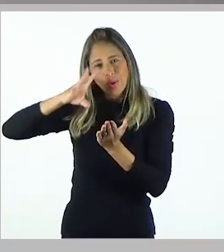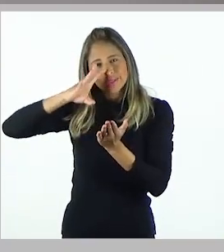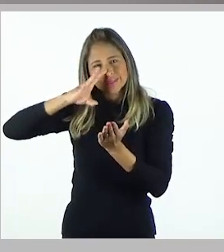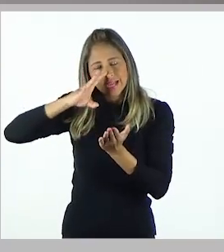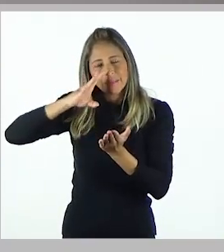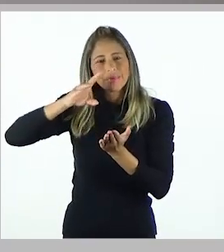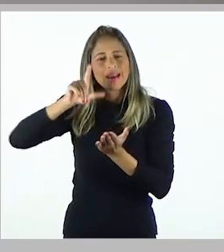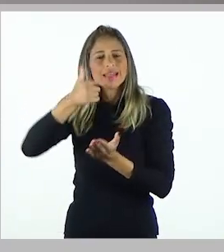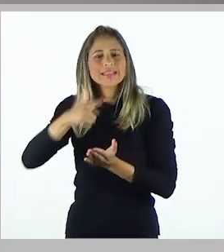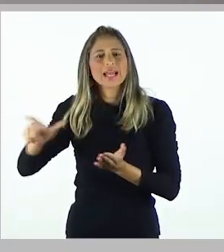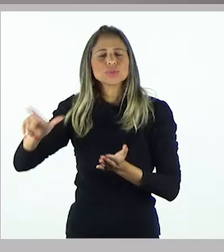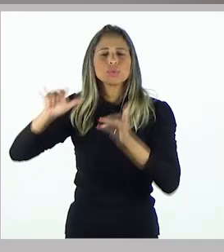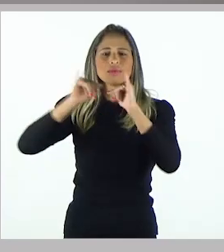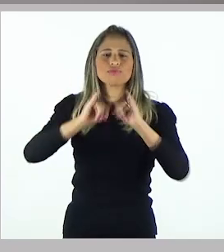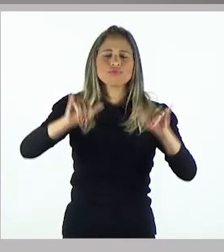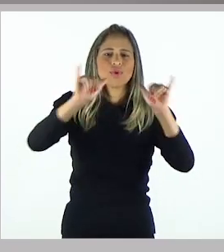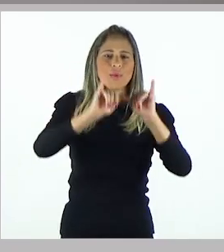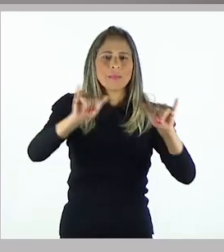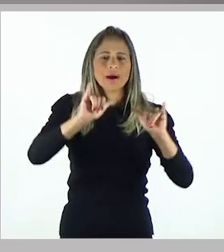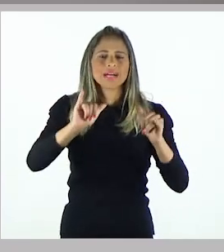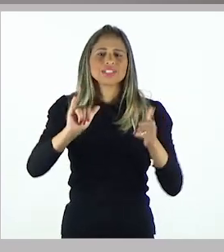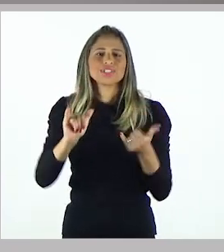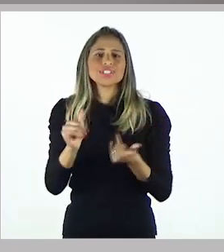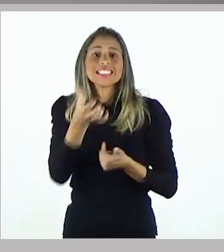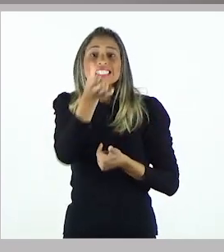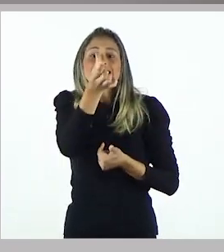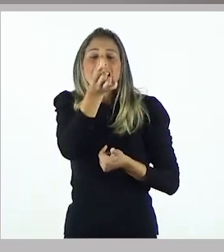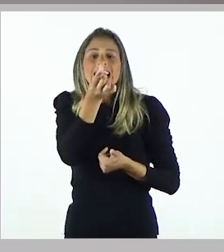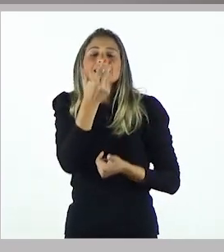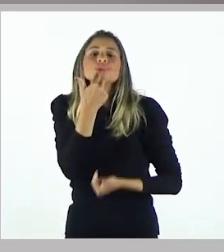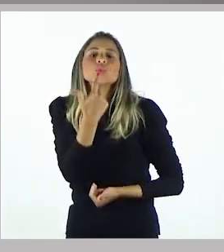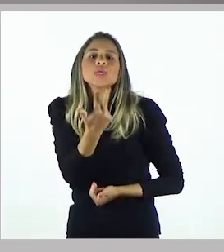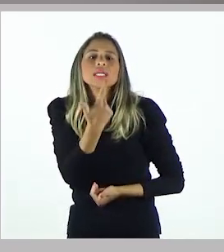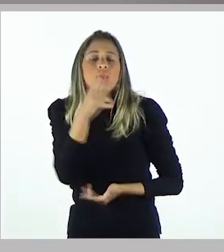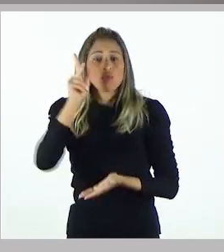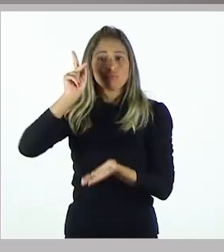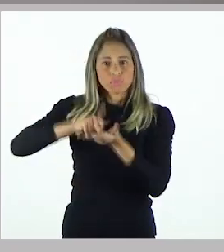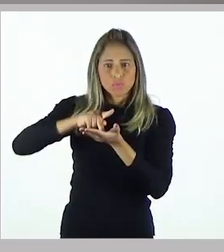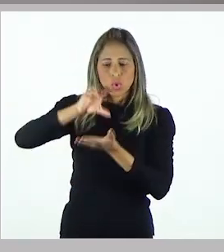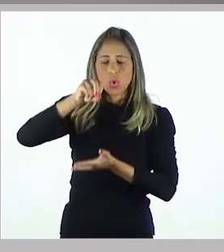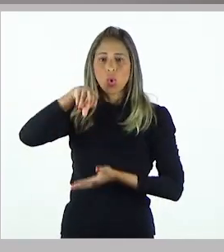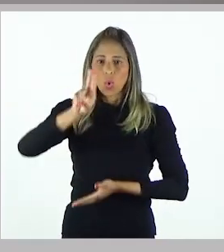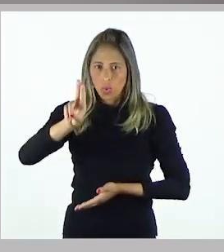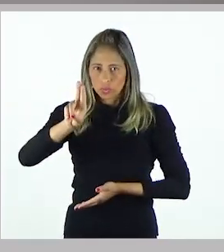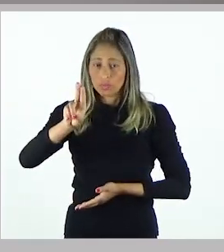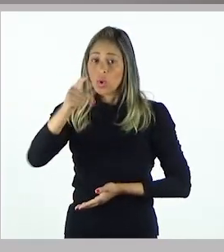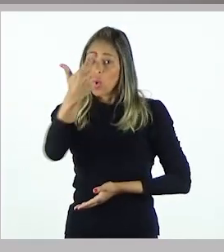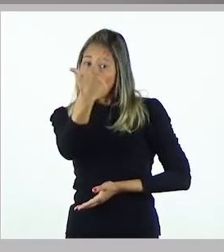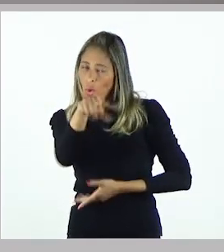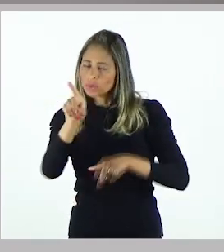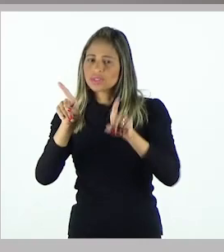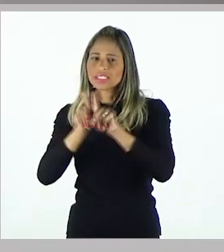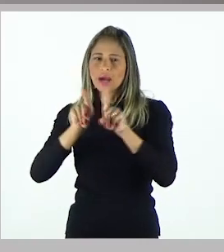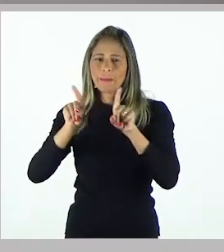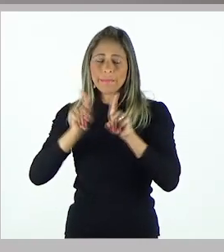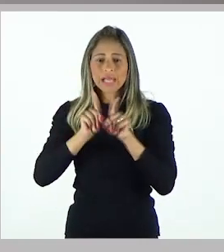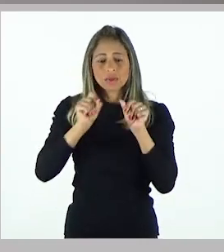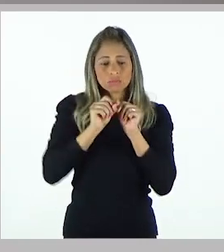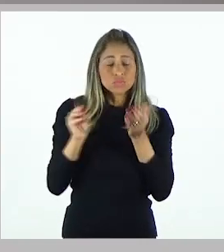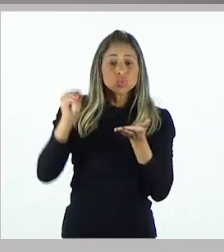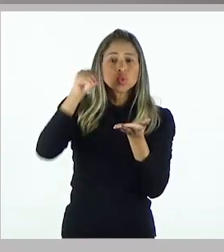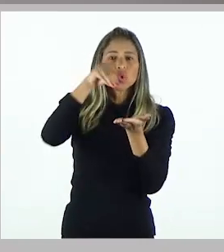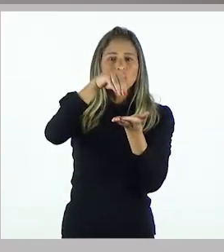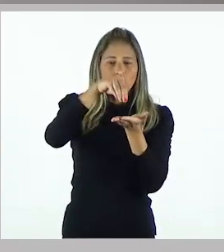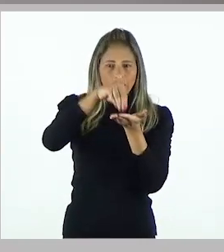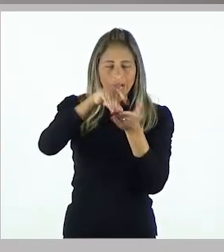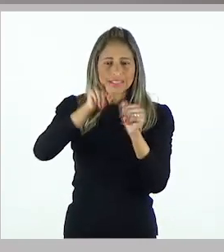contempla livros de literatura ou informativo nos 6 idiomas oficiais da ONU, e outros que estão sendo